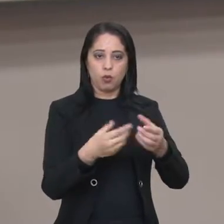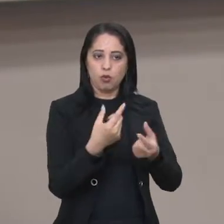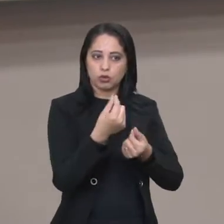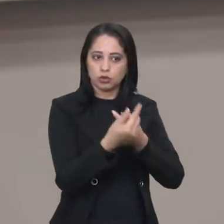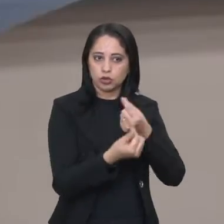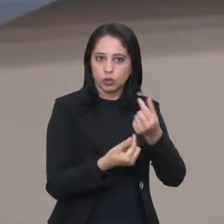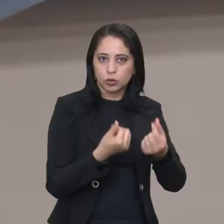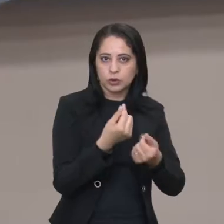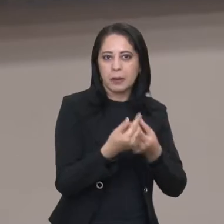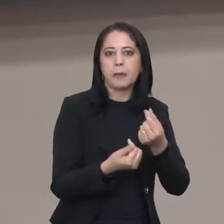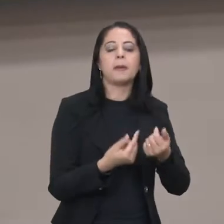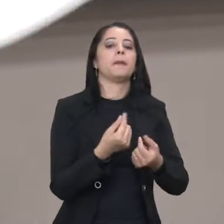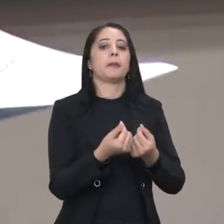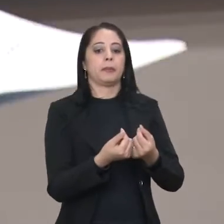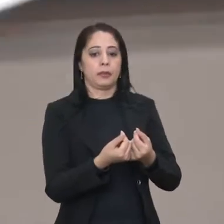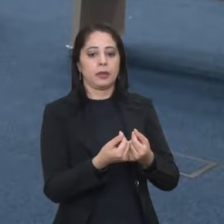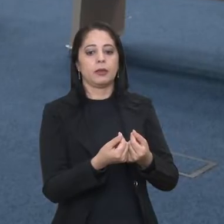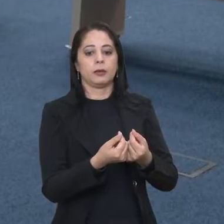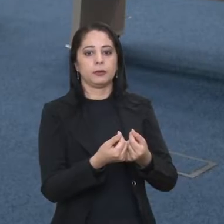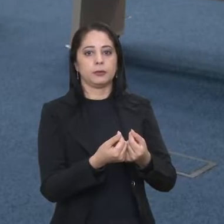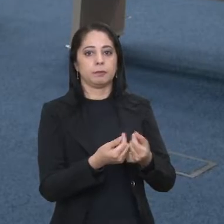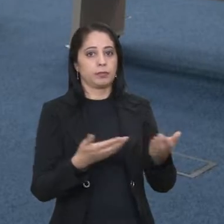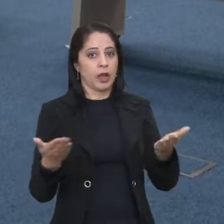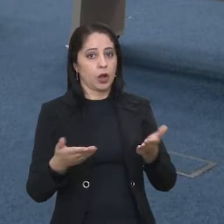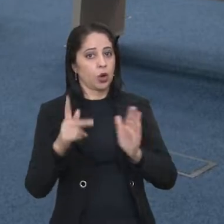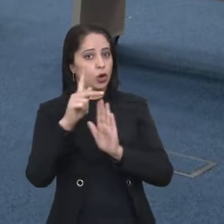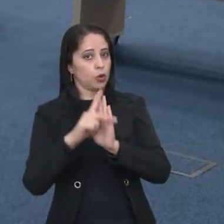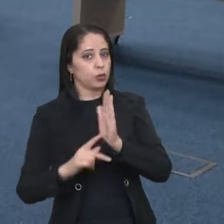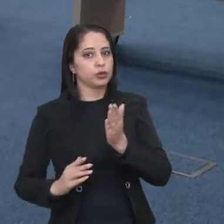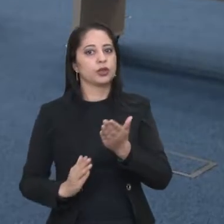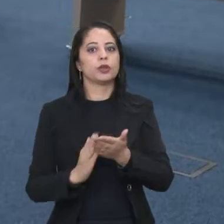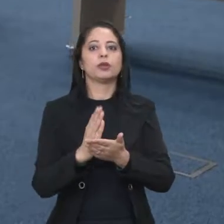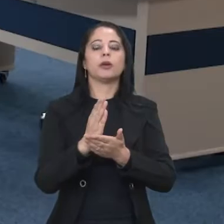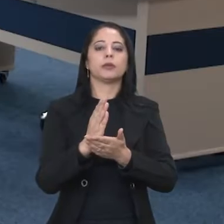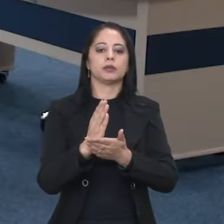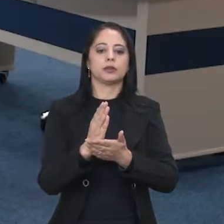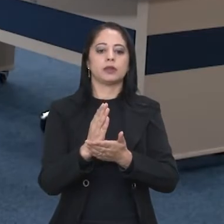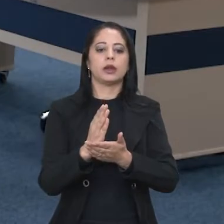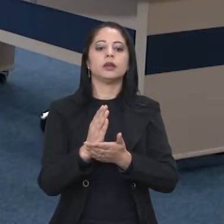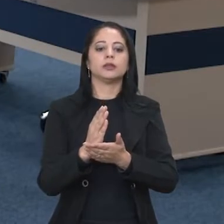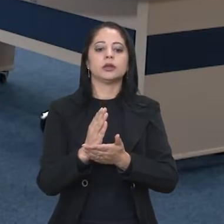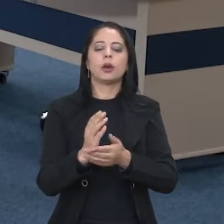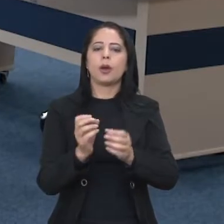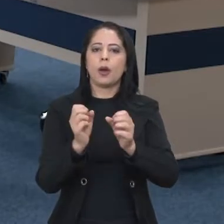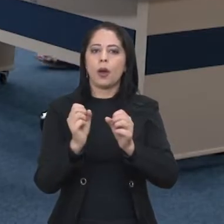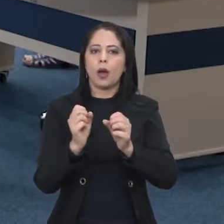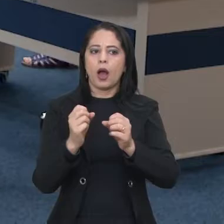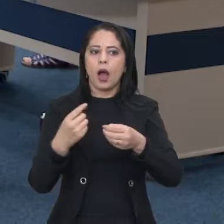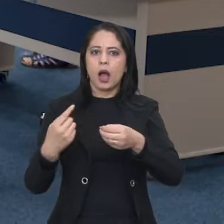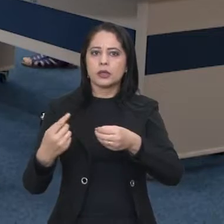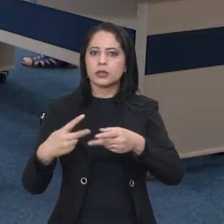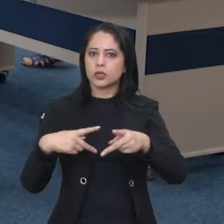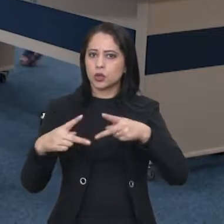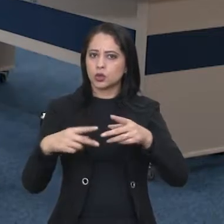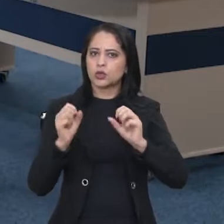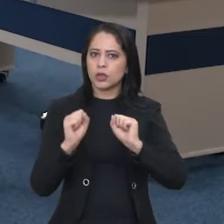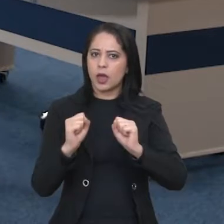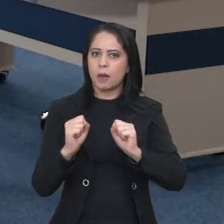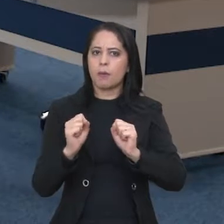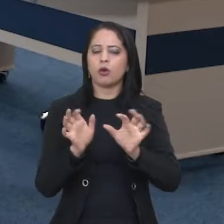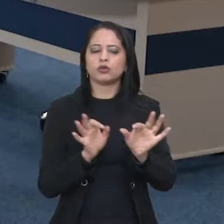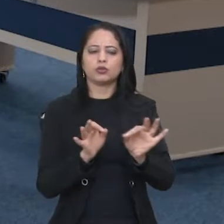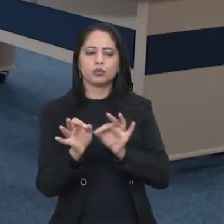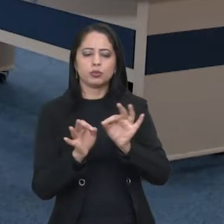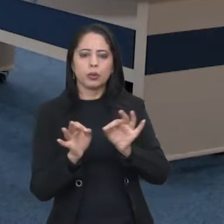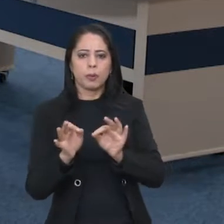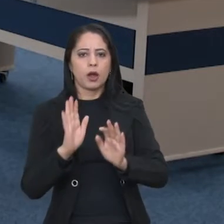de Economia, Finanças e Orçamento, a partir da aprovação da matéria, o município já pode se organizar para cumprir as